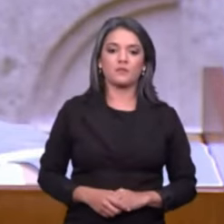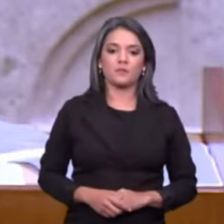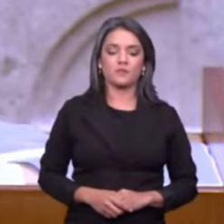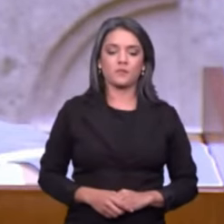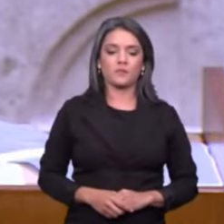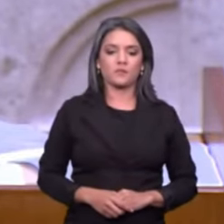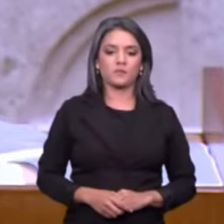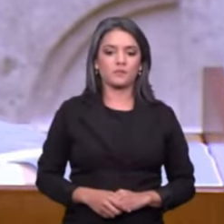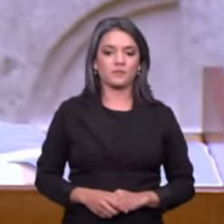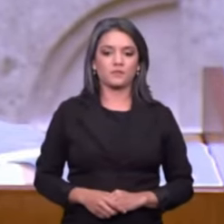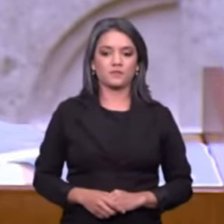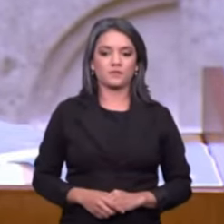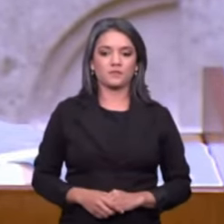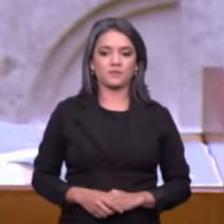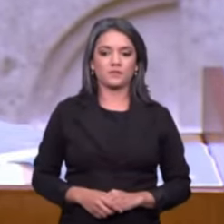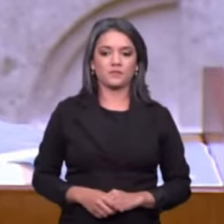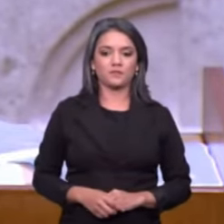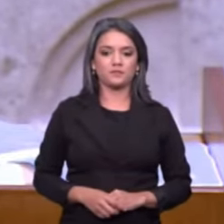acompanhou